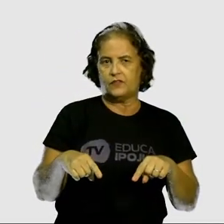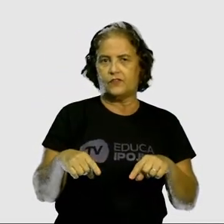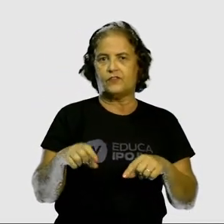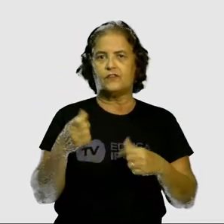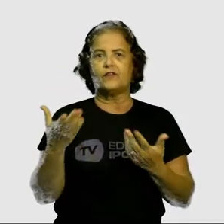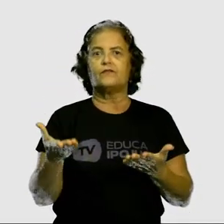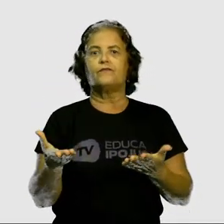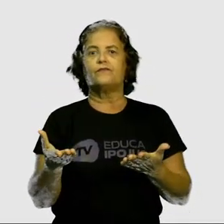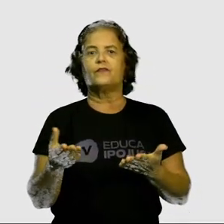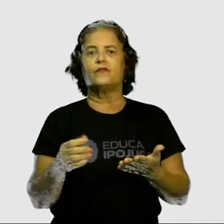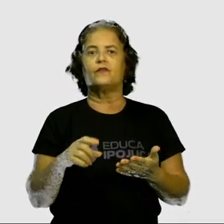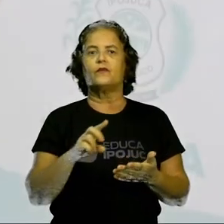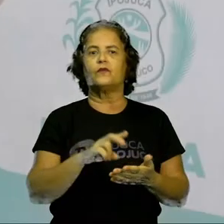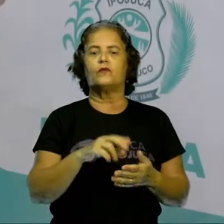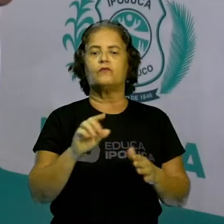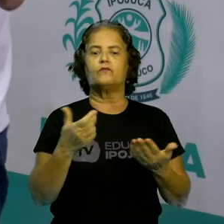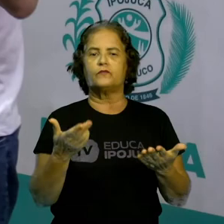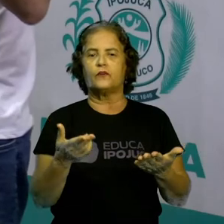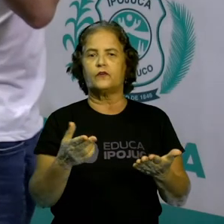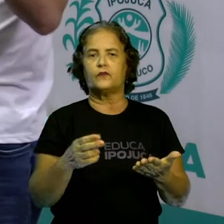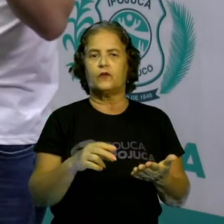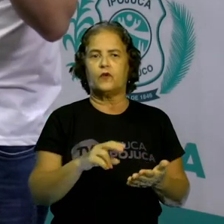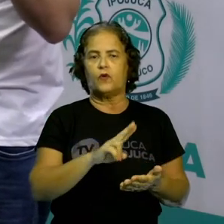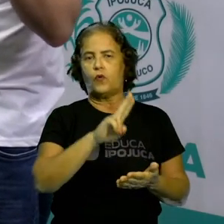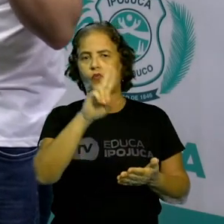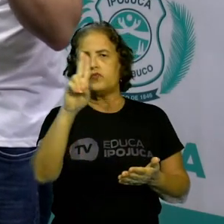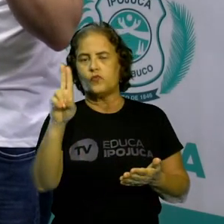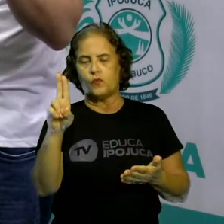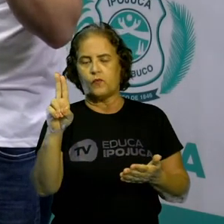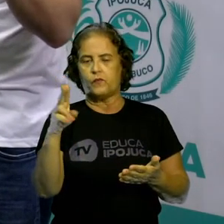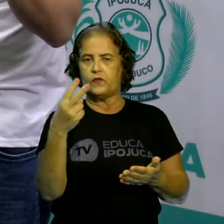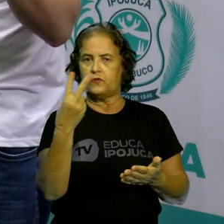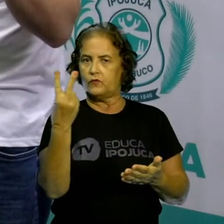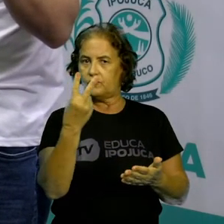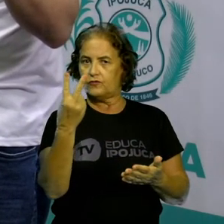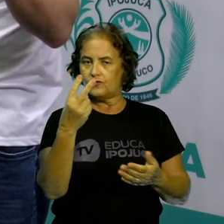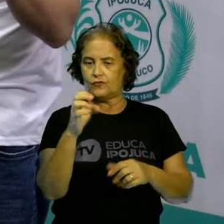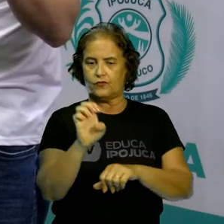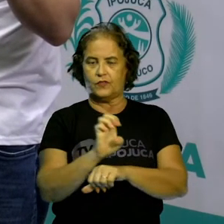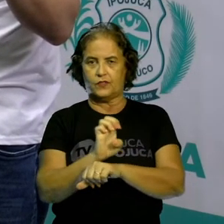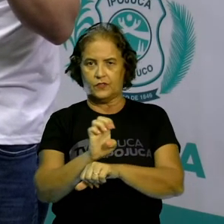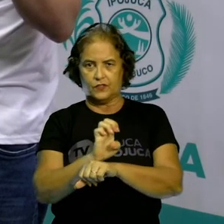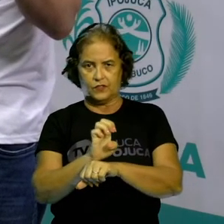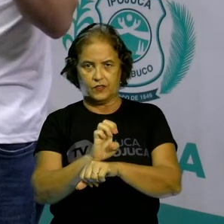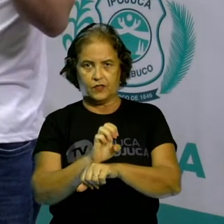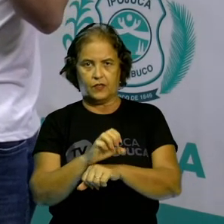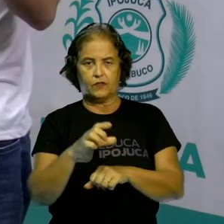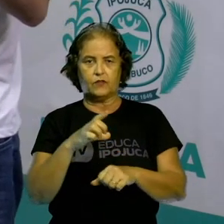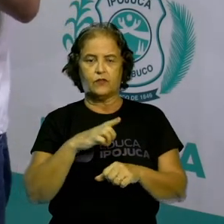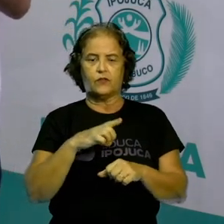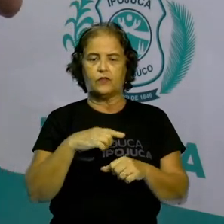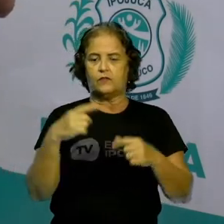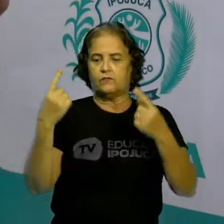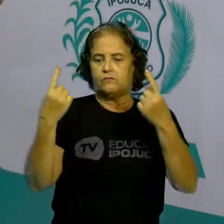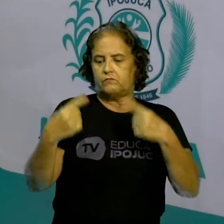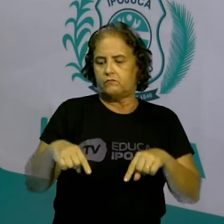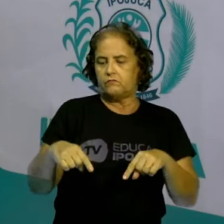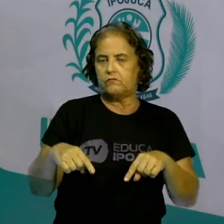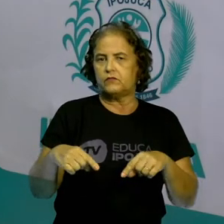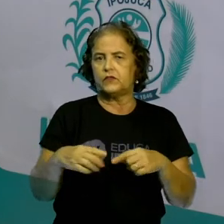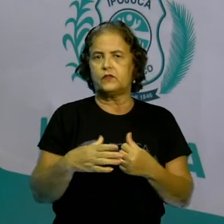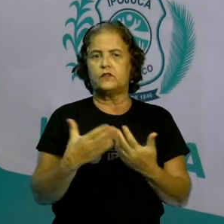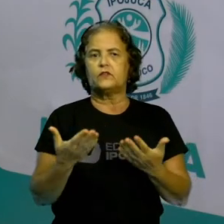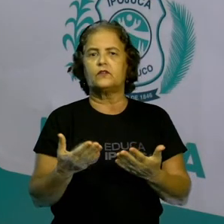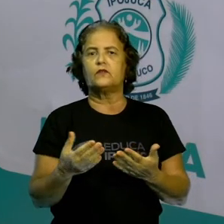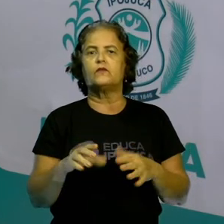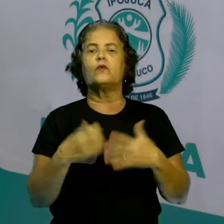caderno de vocês. Quais foram os dois estados brasileiros que prevaleceram na política das oligarquias? Quais foram